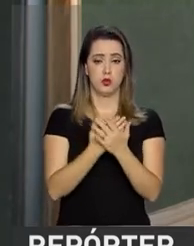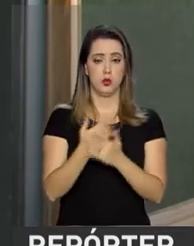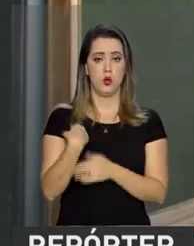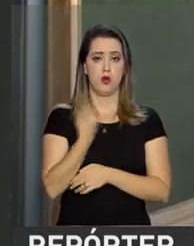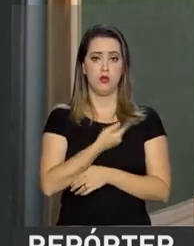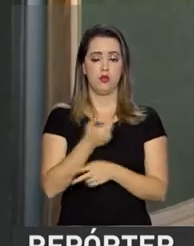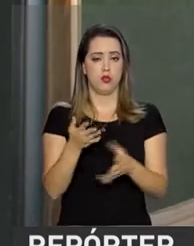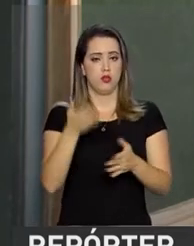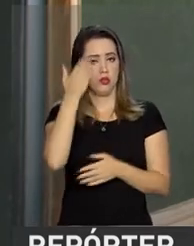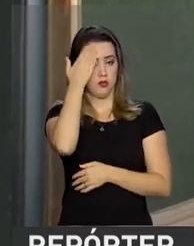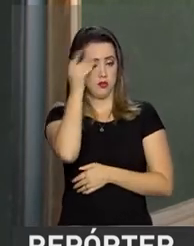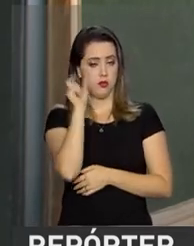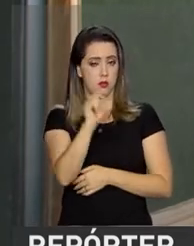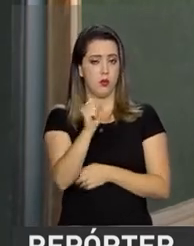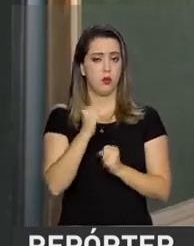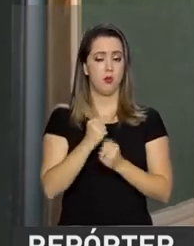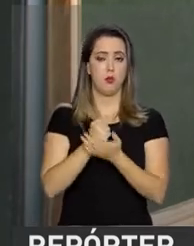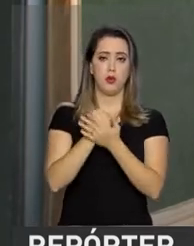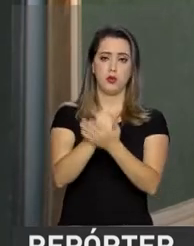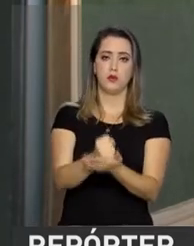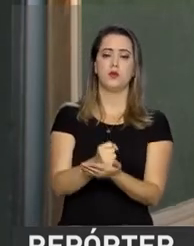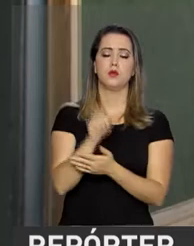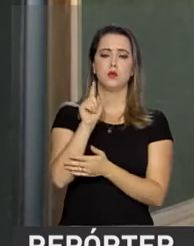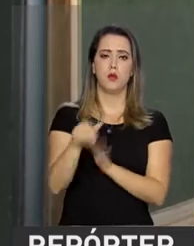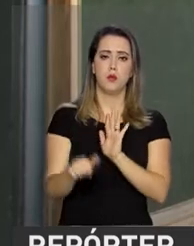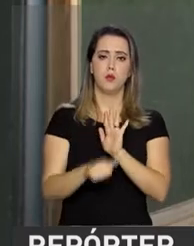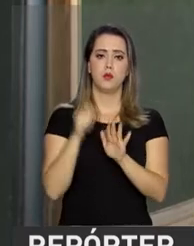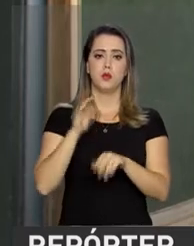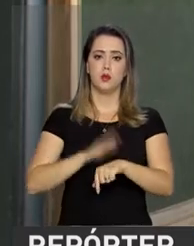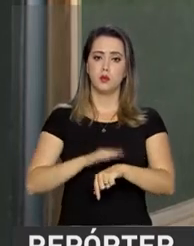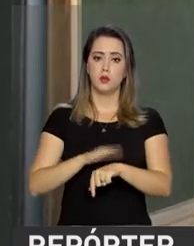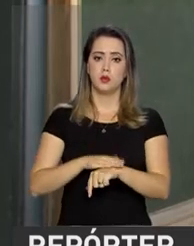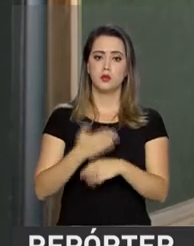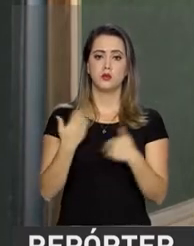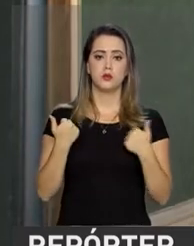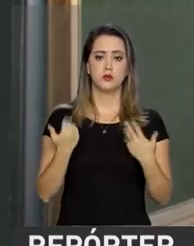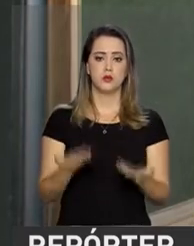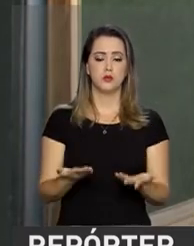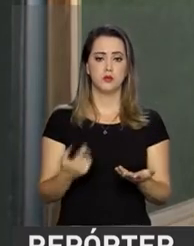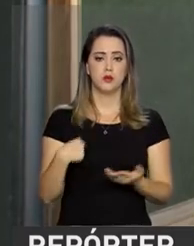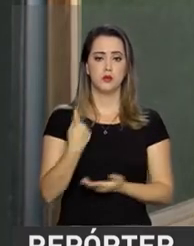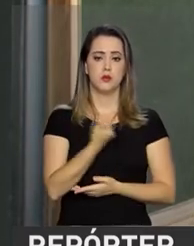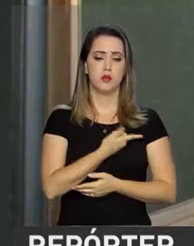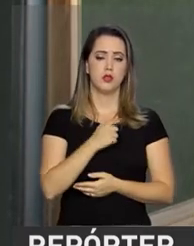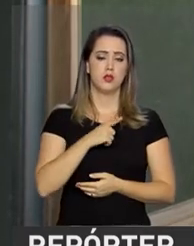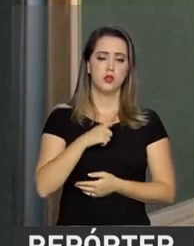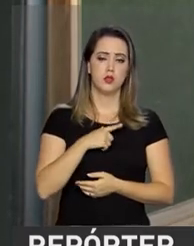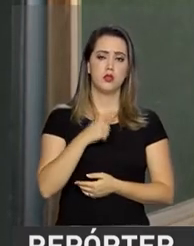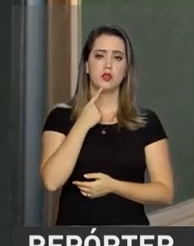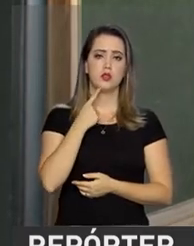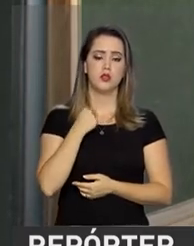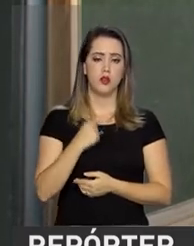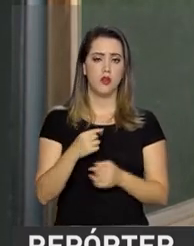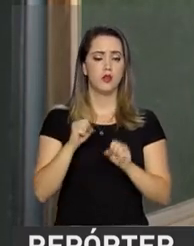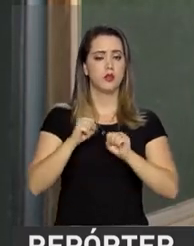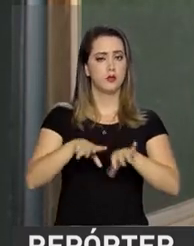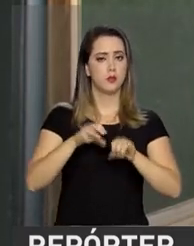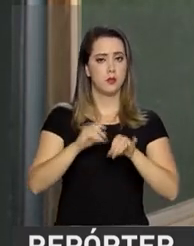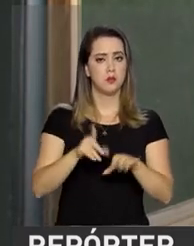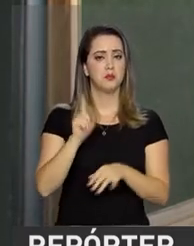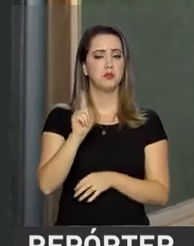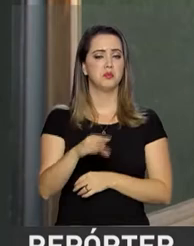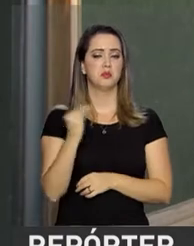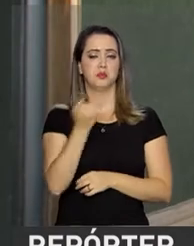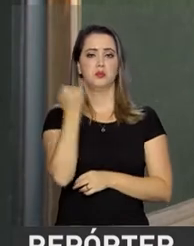ele poderia proporcionar para a gente, foi esse primeiro contato. Então, assim, para a gente que tinha um interesse da licenciatura, foi de